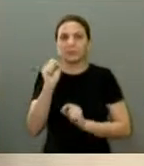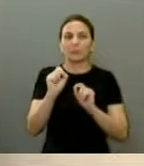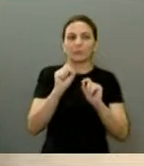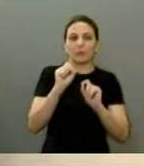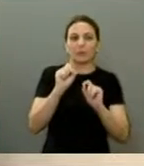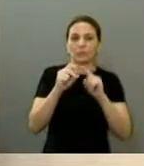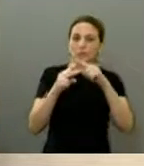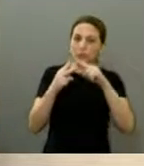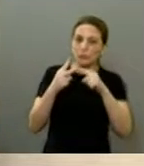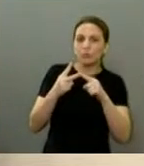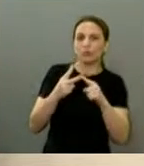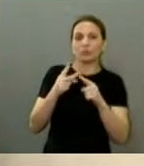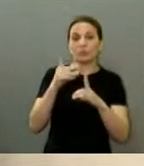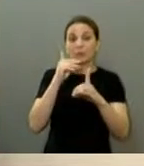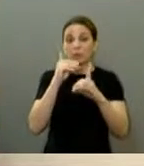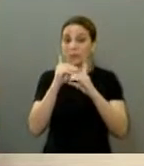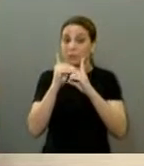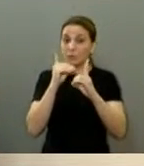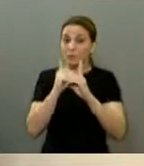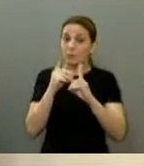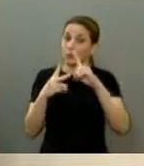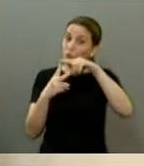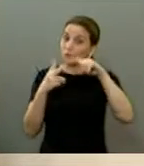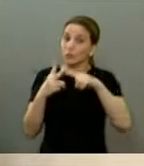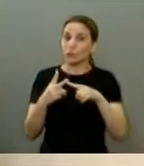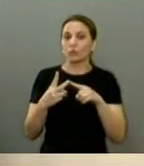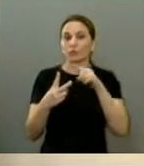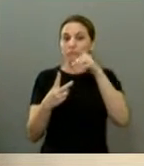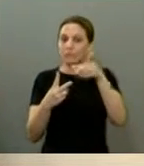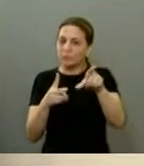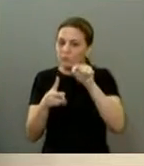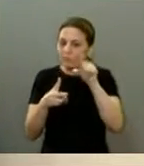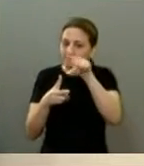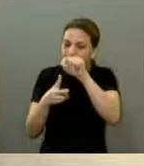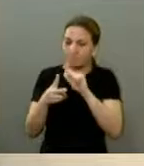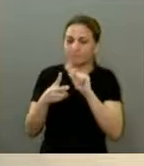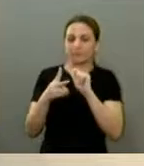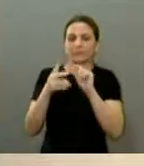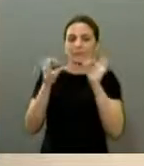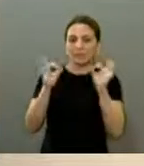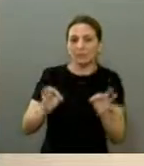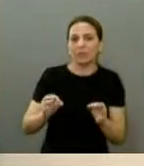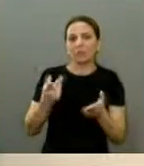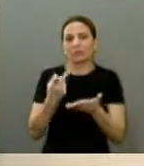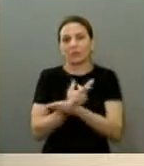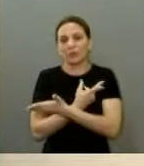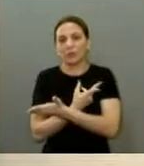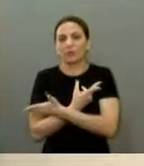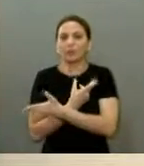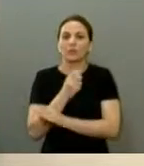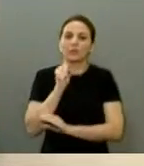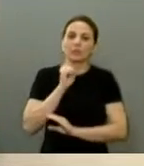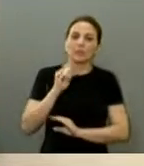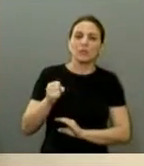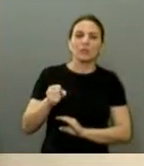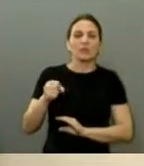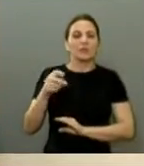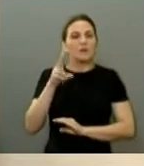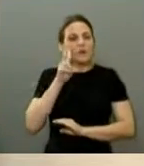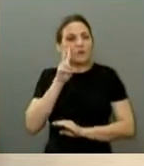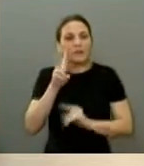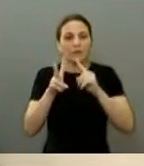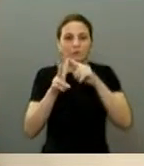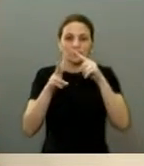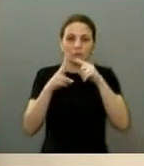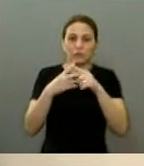isso, é você escutar os dois lados e aí ver o que está certo e o que está errado, porque a partir do momento que você escuta os dois lados, você